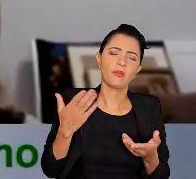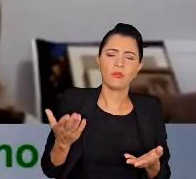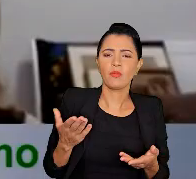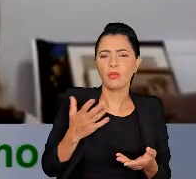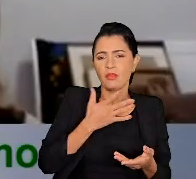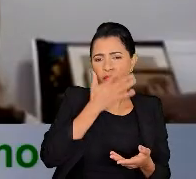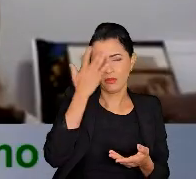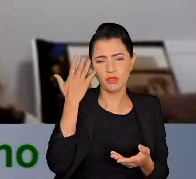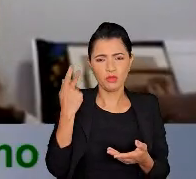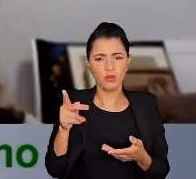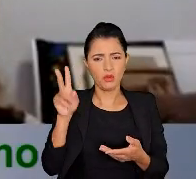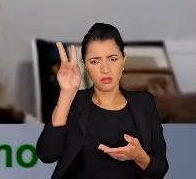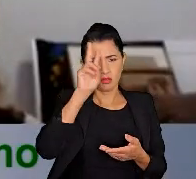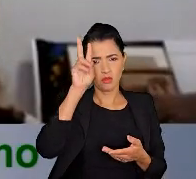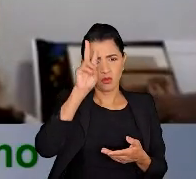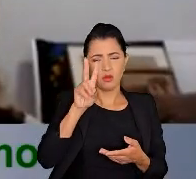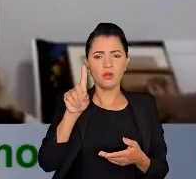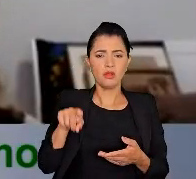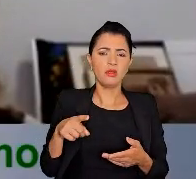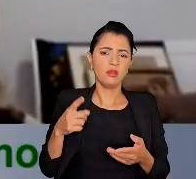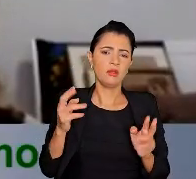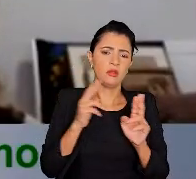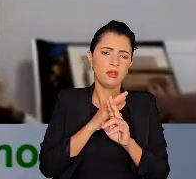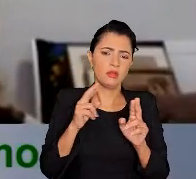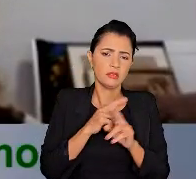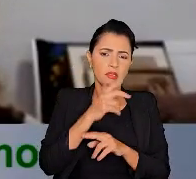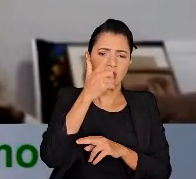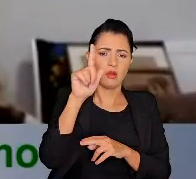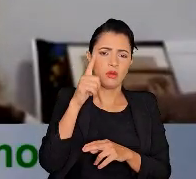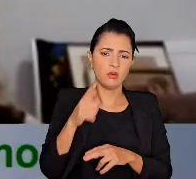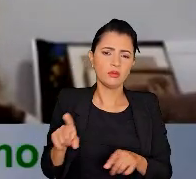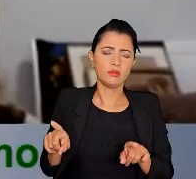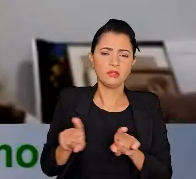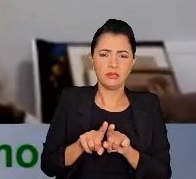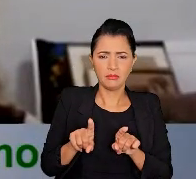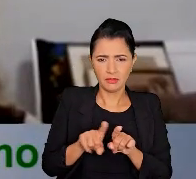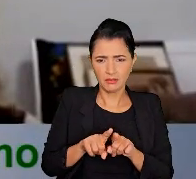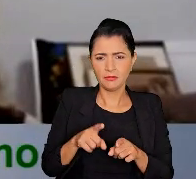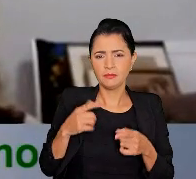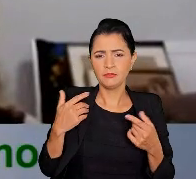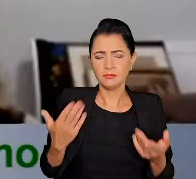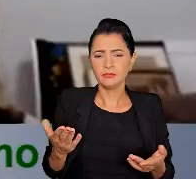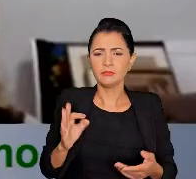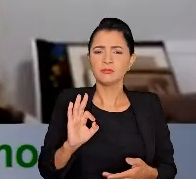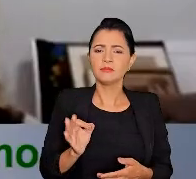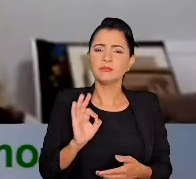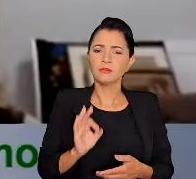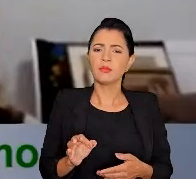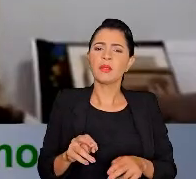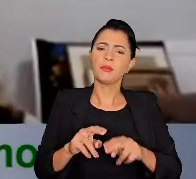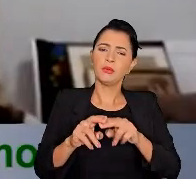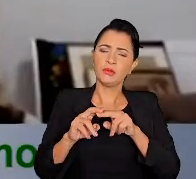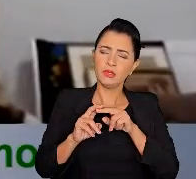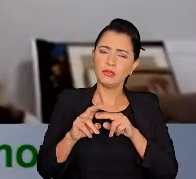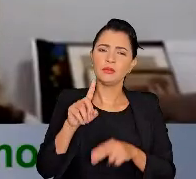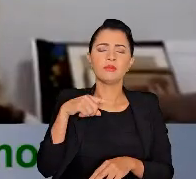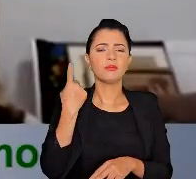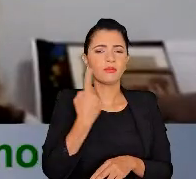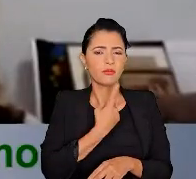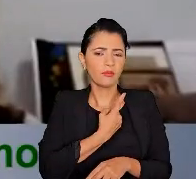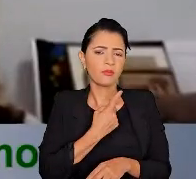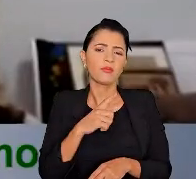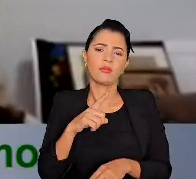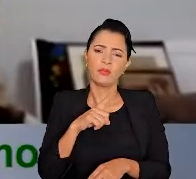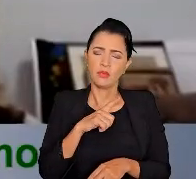da história em relação a muitas outras minorias, não é? É por isso que nós estamos